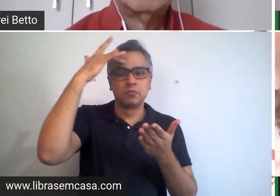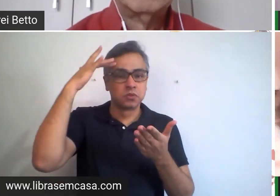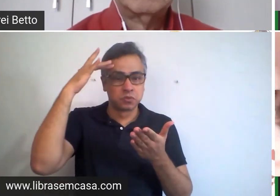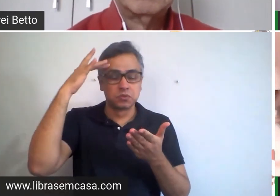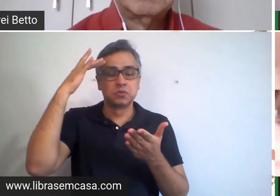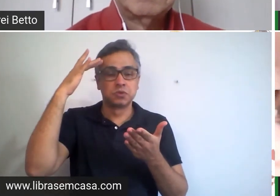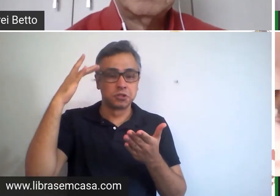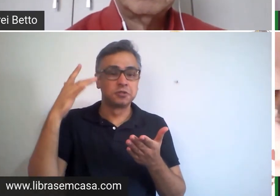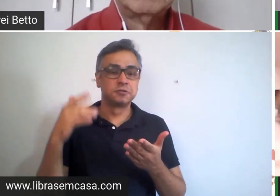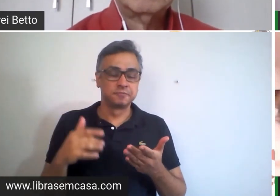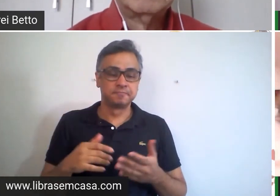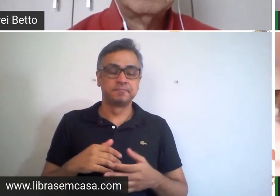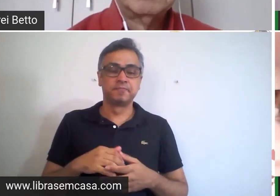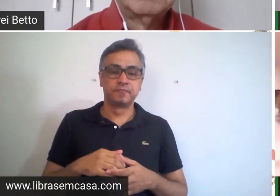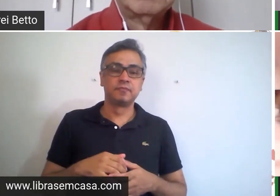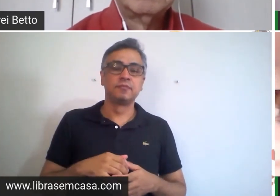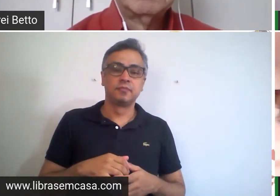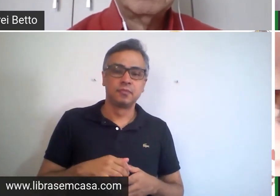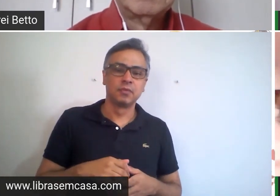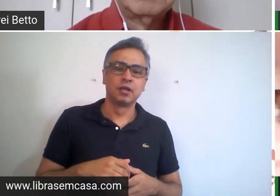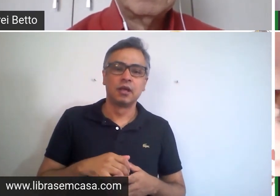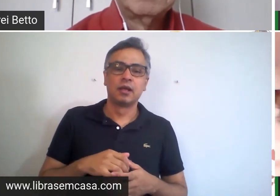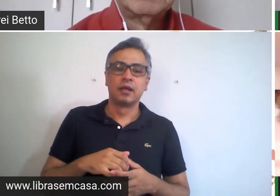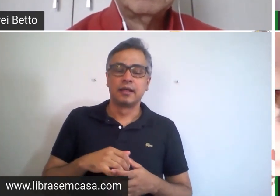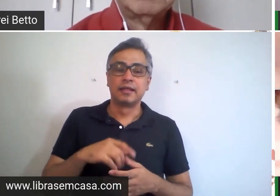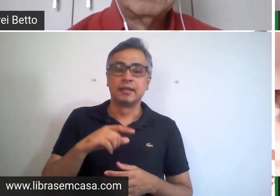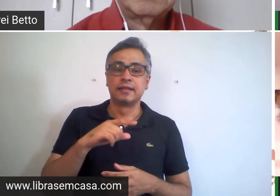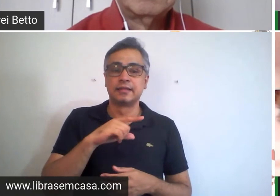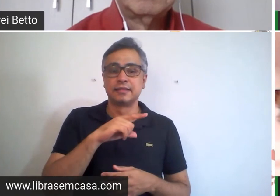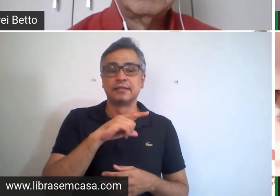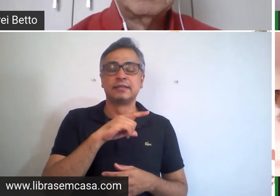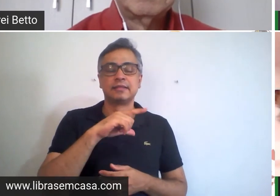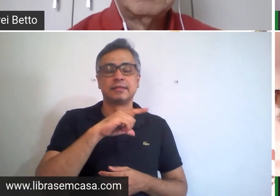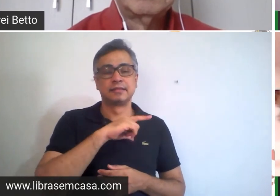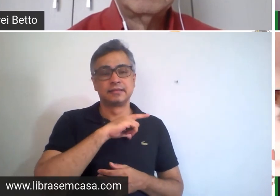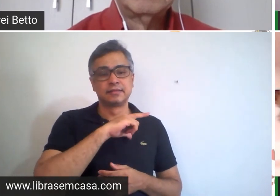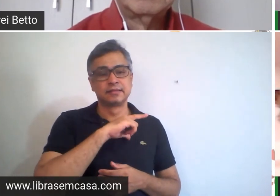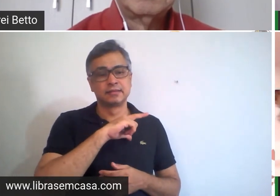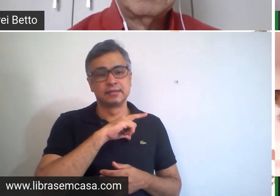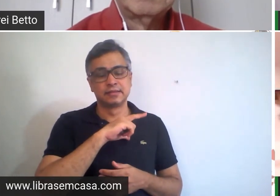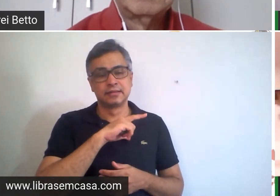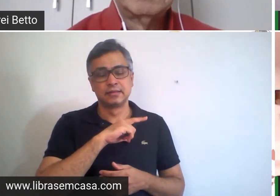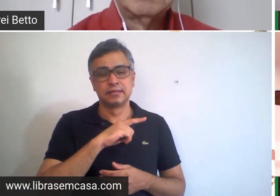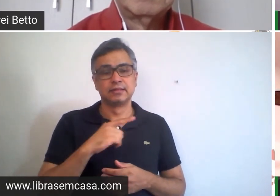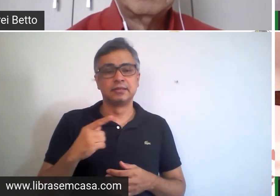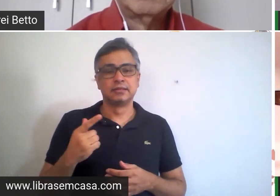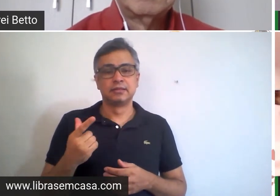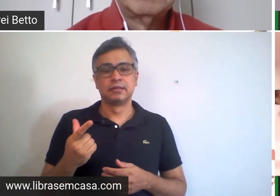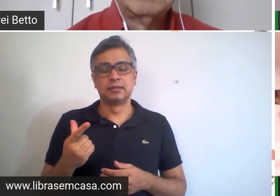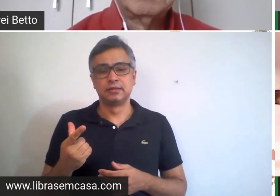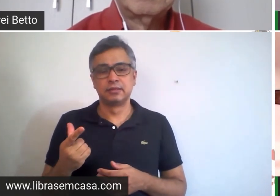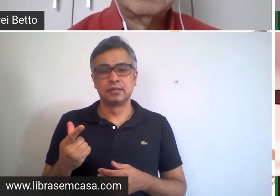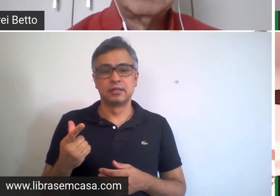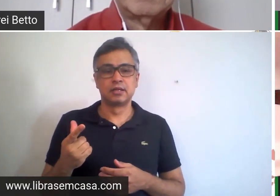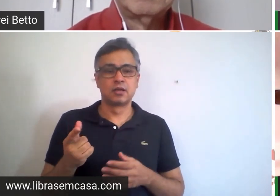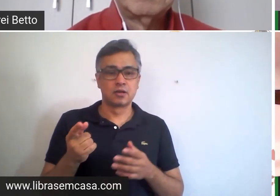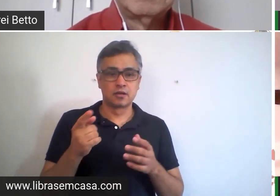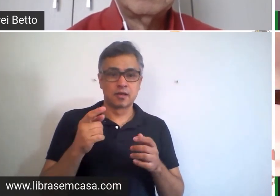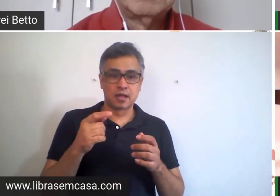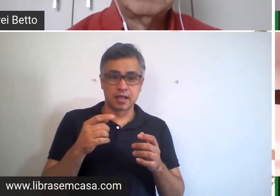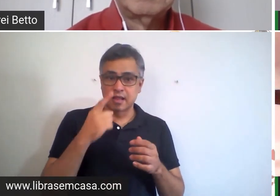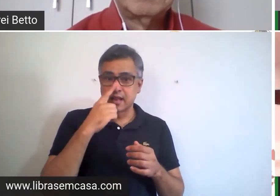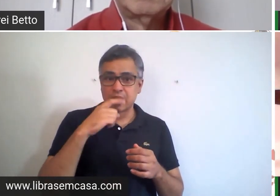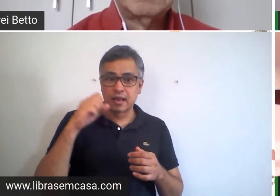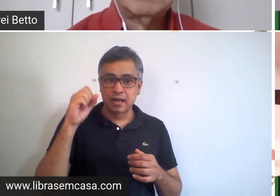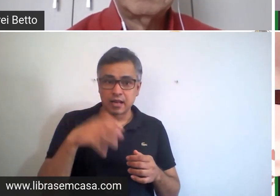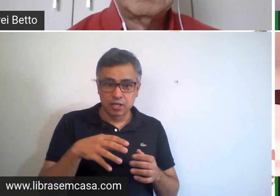né, a partir de uma certa intenção, não é? De que não só se produza lixo, mas que